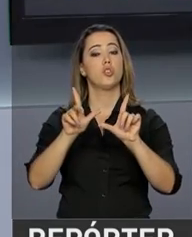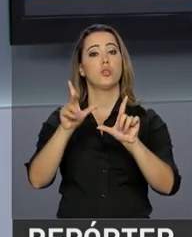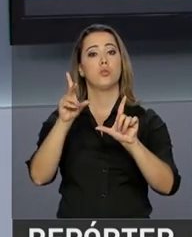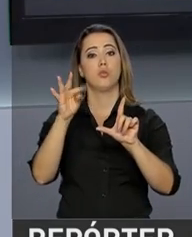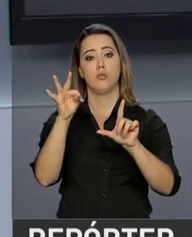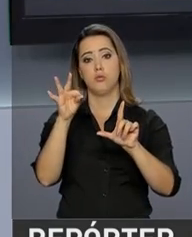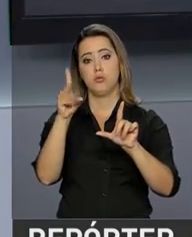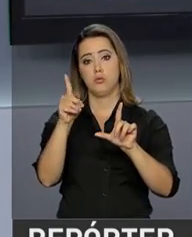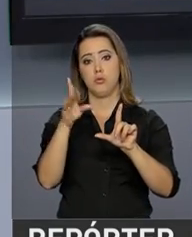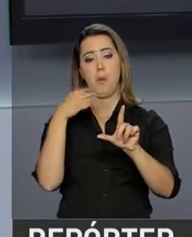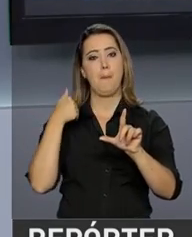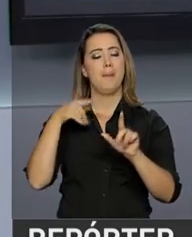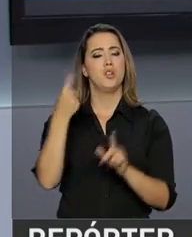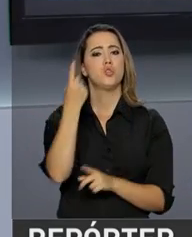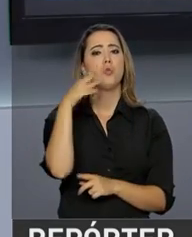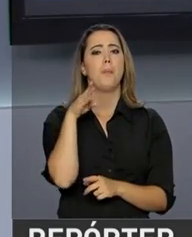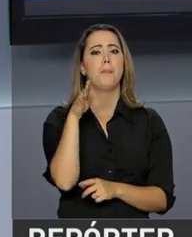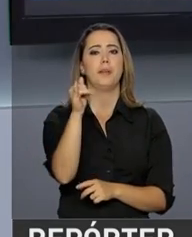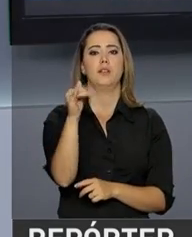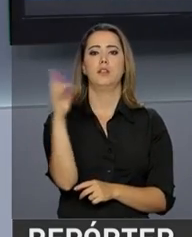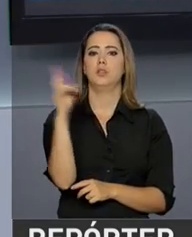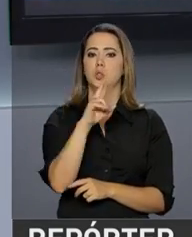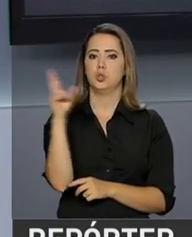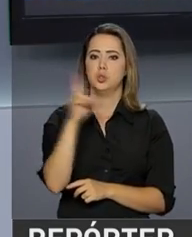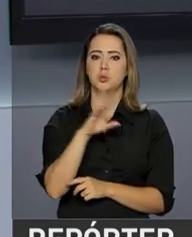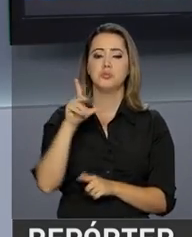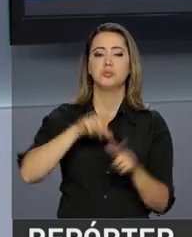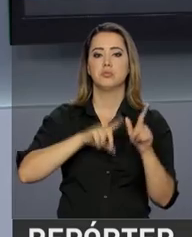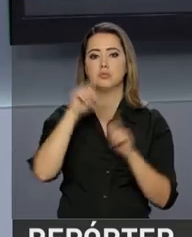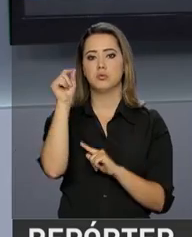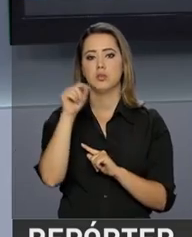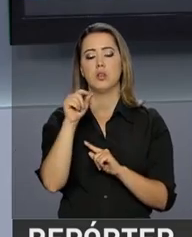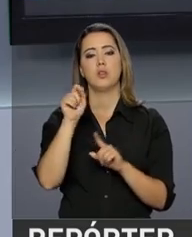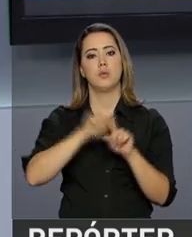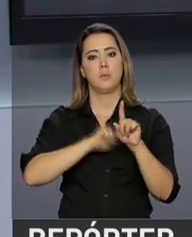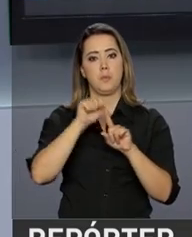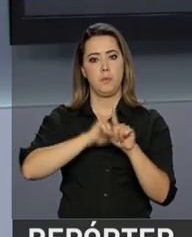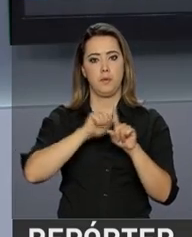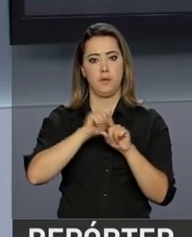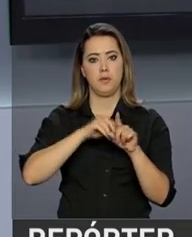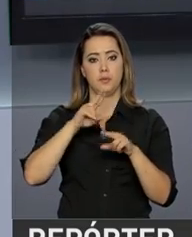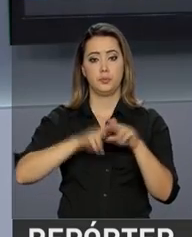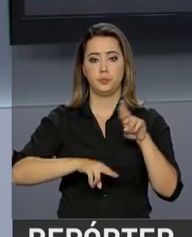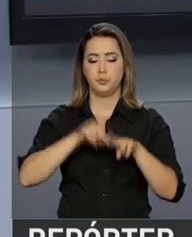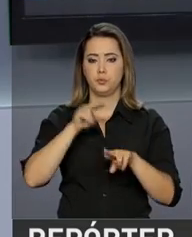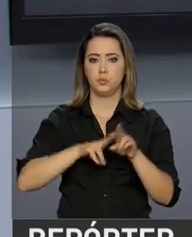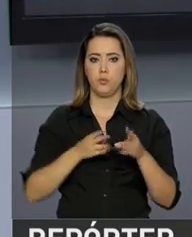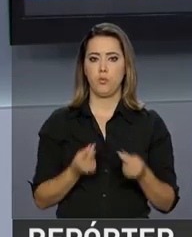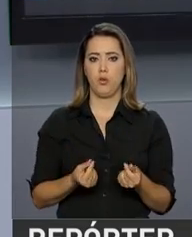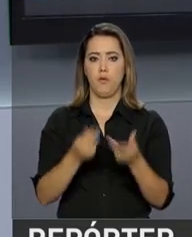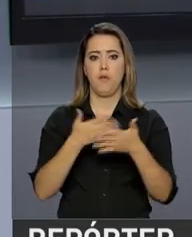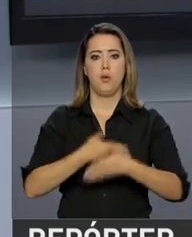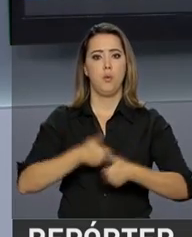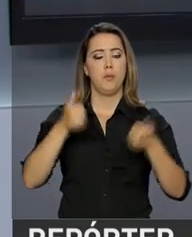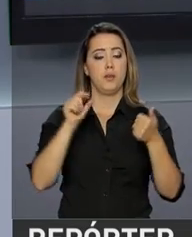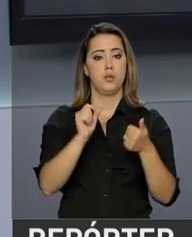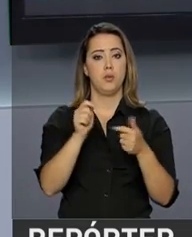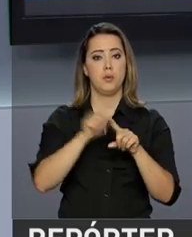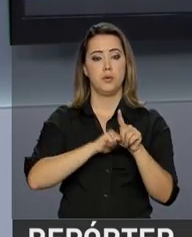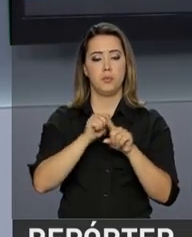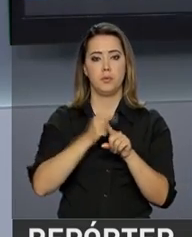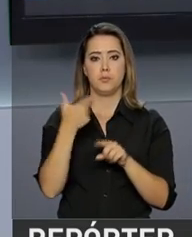r. 400 milhões deais e bate recorde para o mês de junho o valor foi o maior para o mês desde